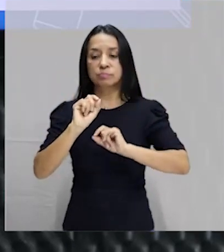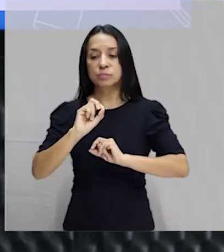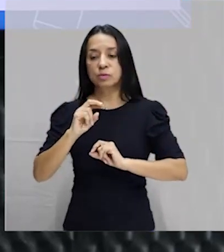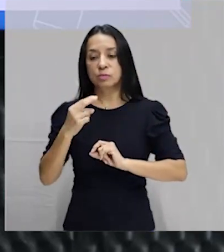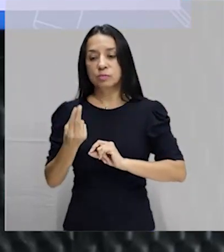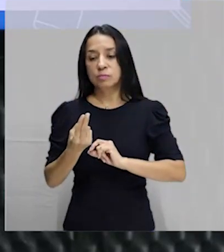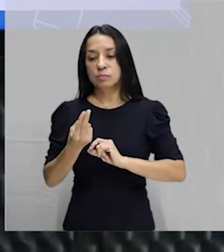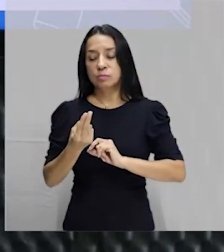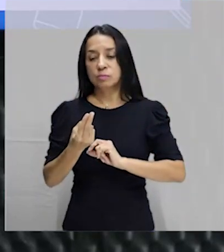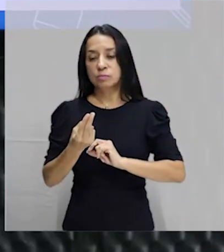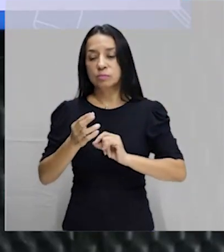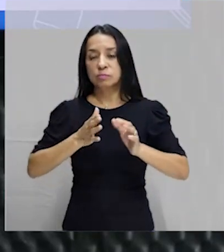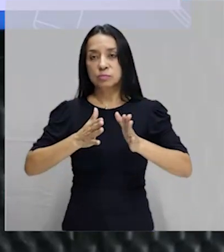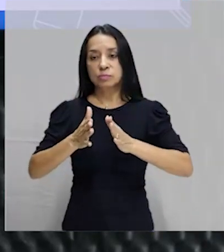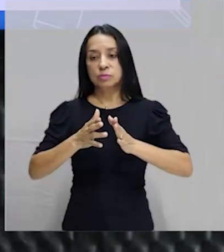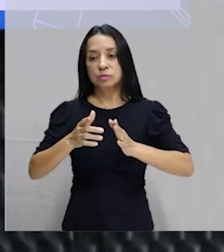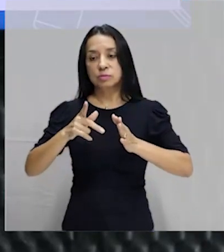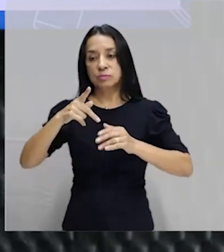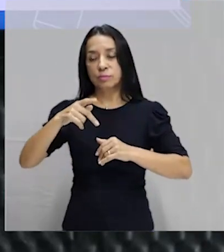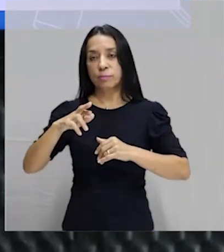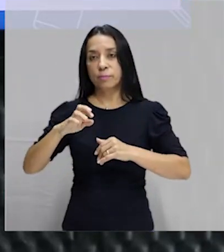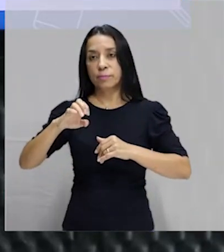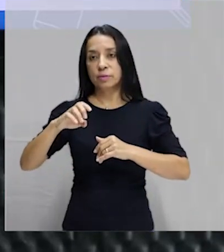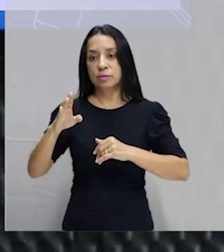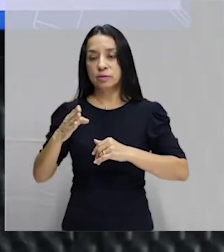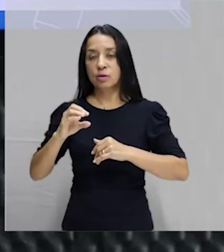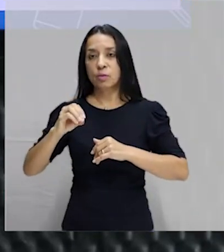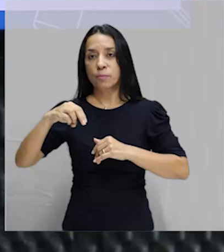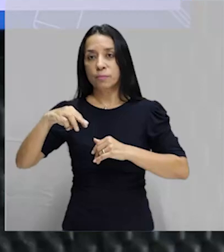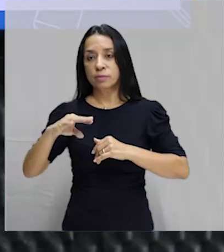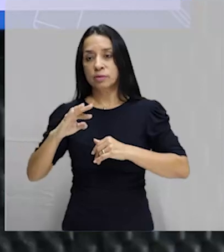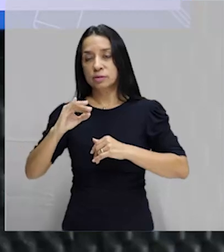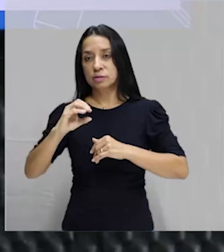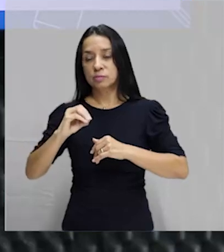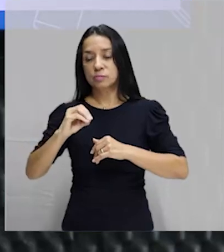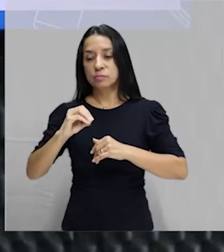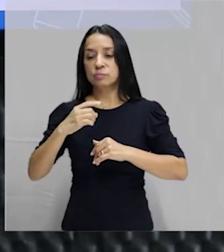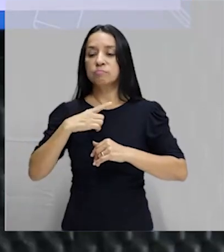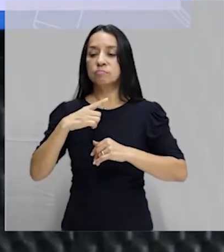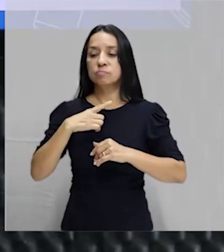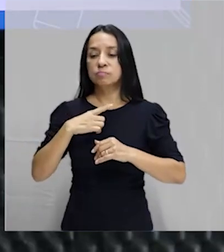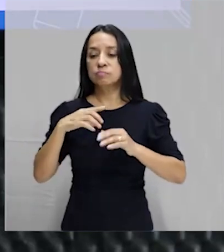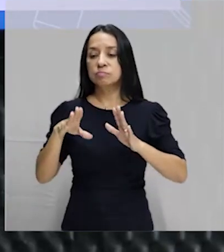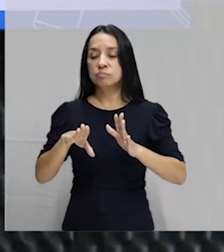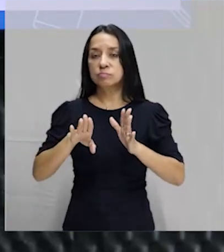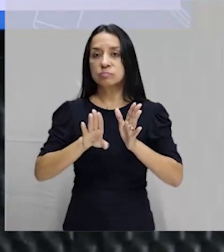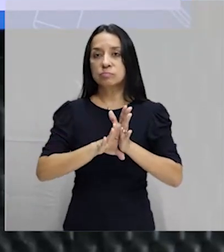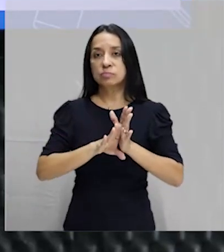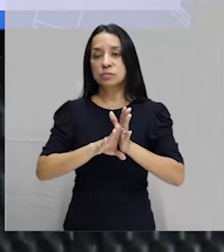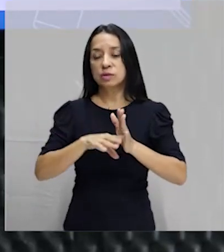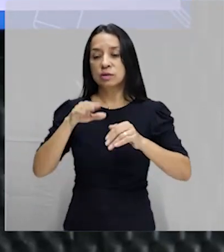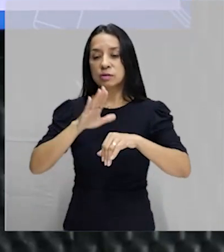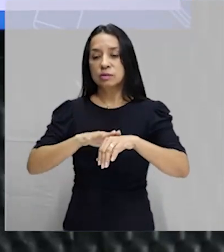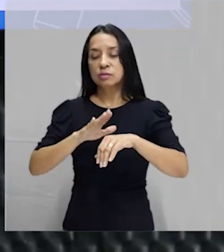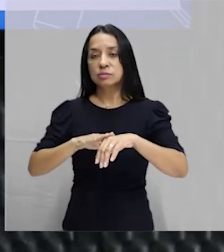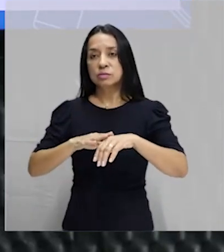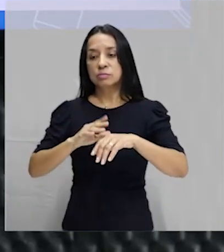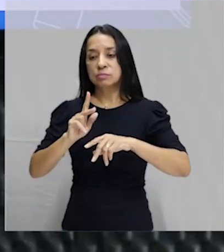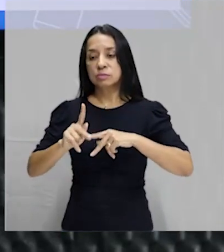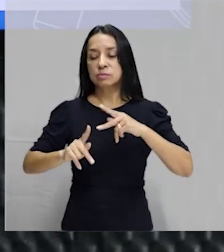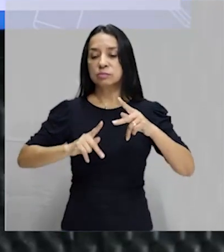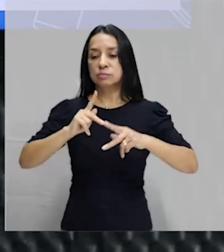seja, o período pré-homérico, que é um período que nós teremos a chegada dos chamados